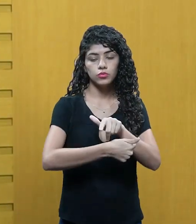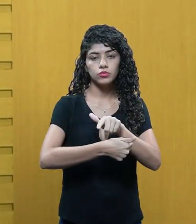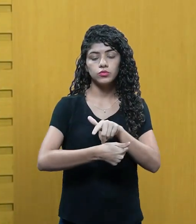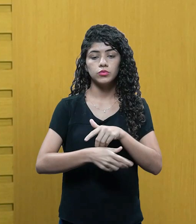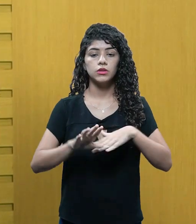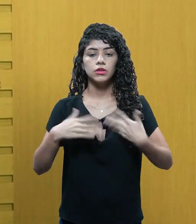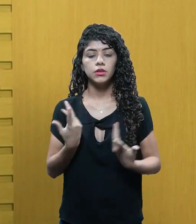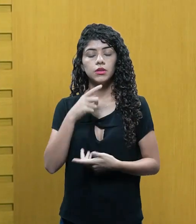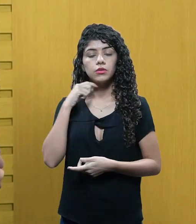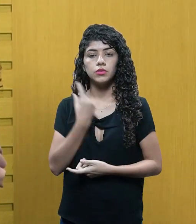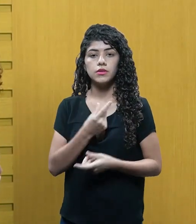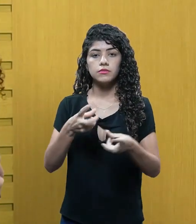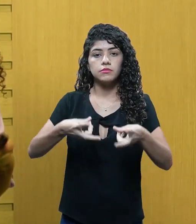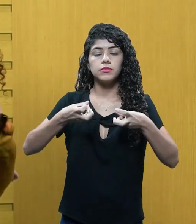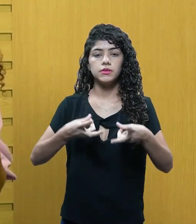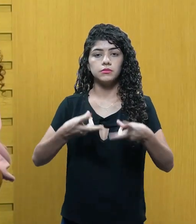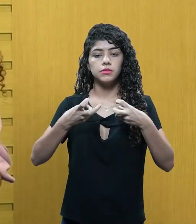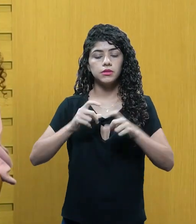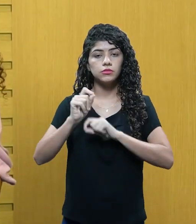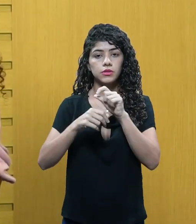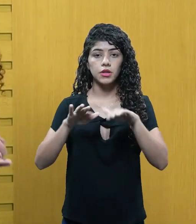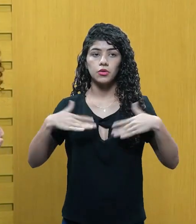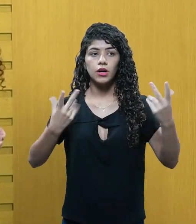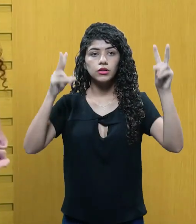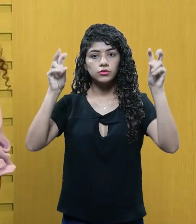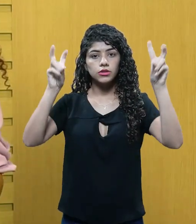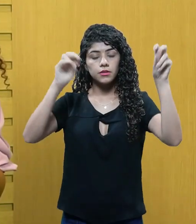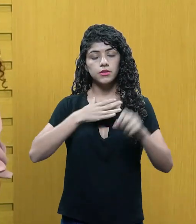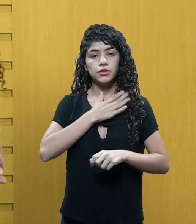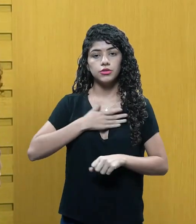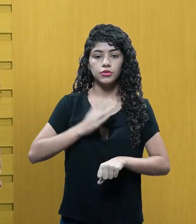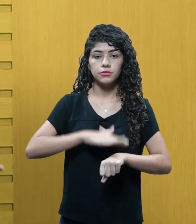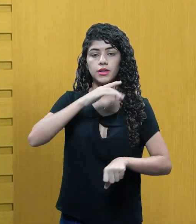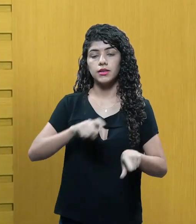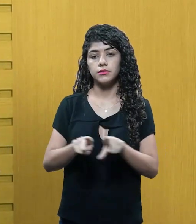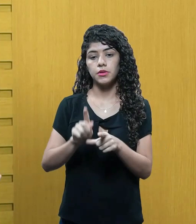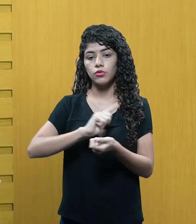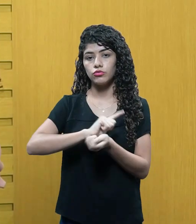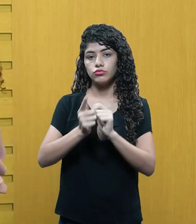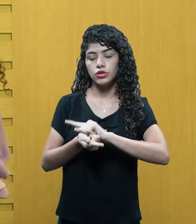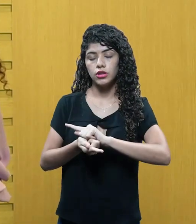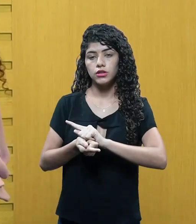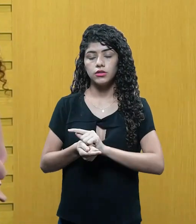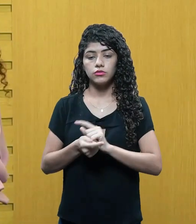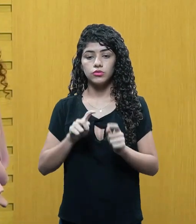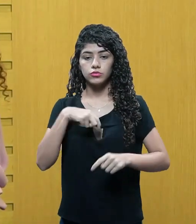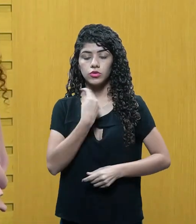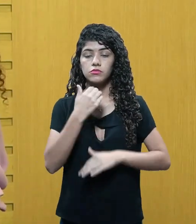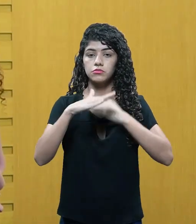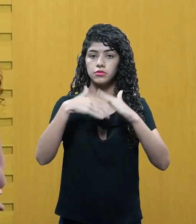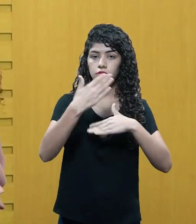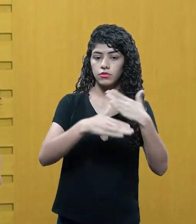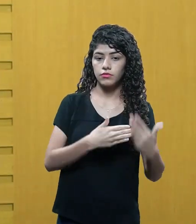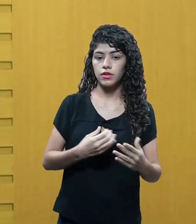Então, o estilo, a gente vai percebendo quais temas que a gente gosta mais, quais gêneros a gente gosta mais, à medida que a